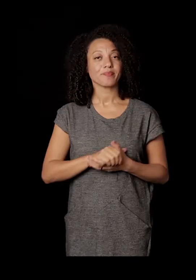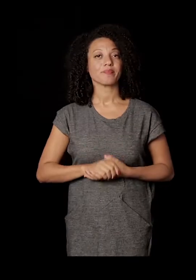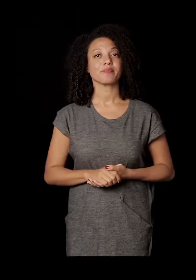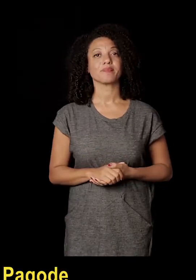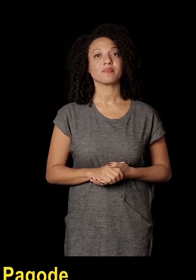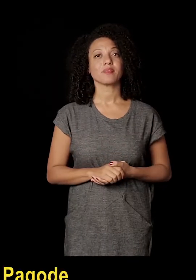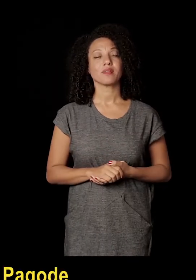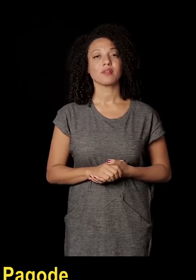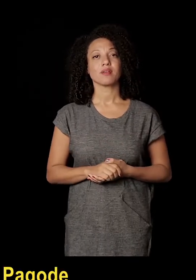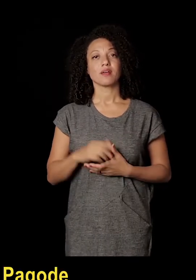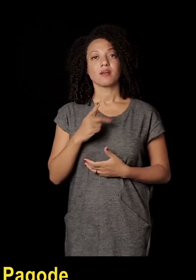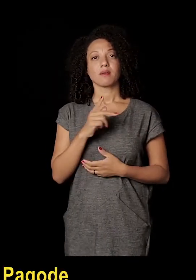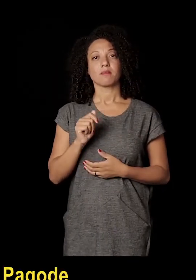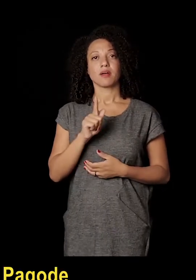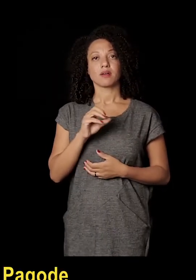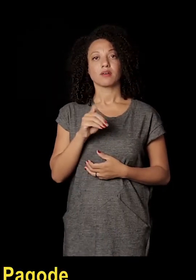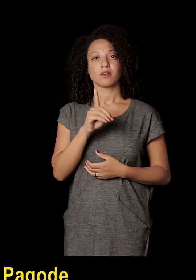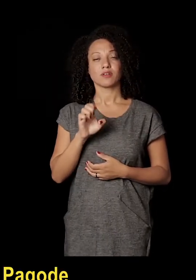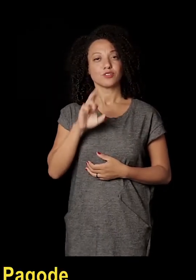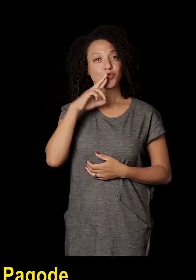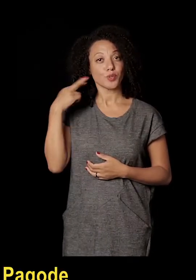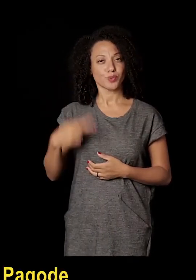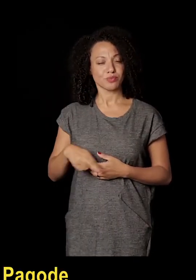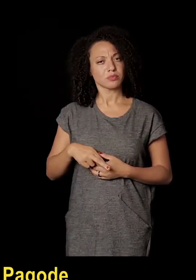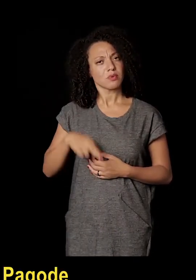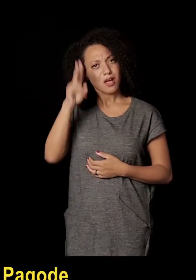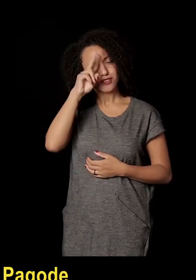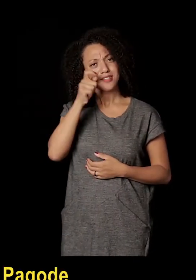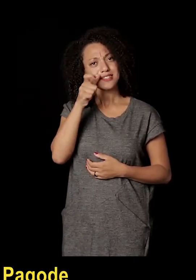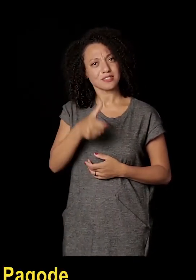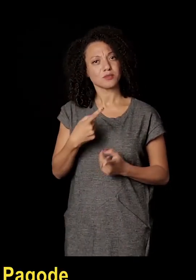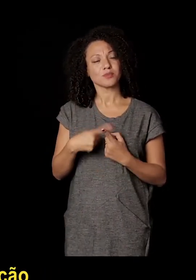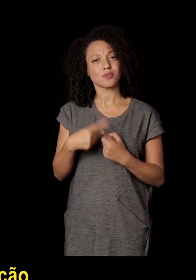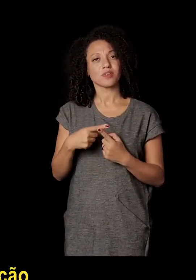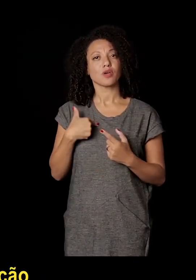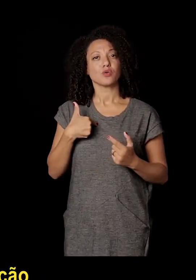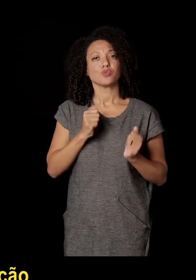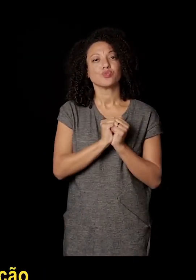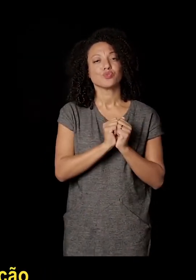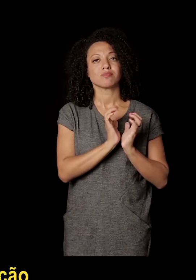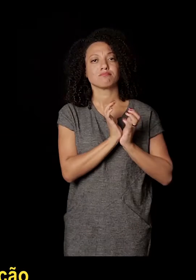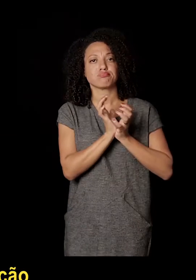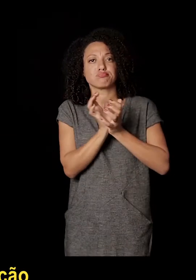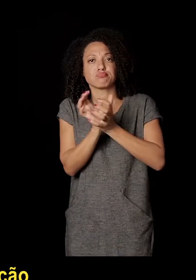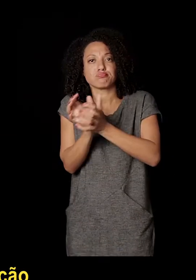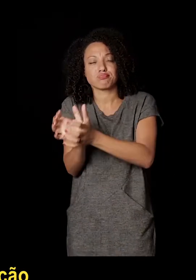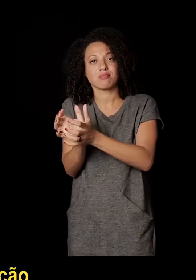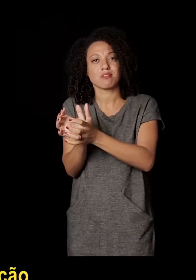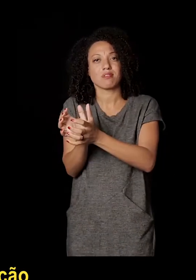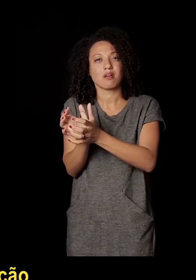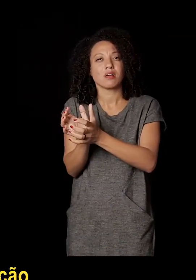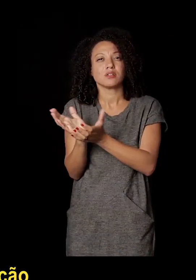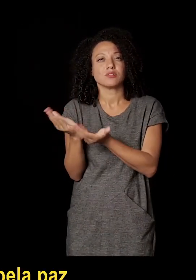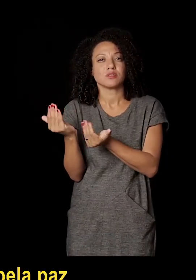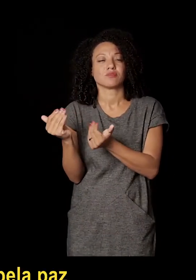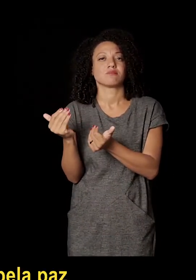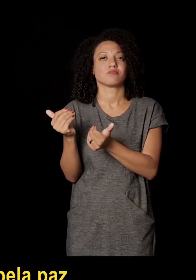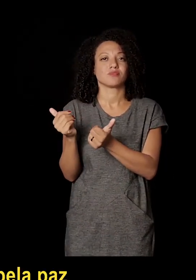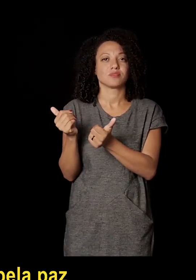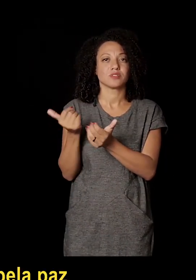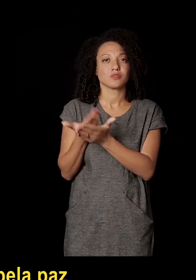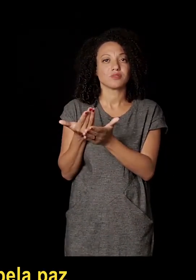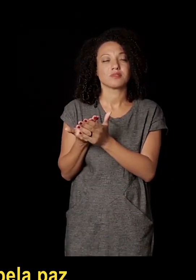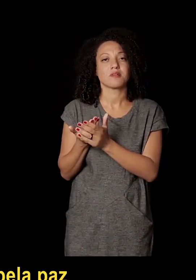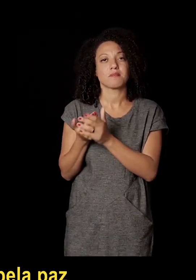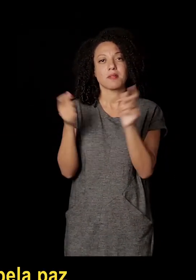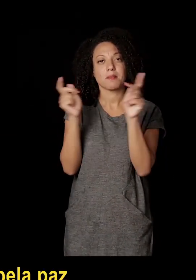que é o Pagode Russo. Ele chama Pagode Russo por uma história muito interessante. Eu fui junto com a delegação brasileira ao Festival Mundial da Juventude e dos Estudantes